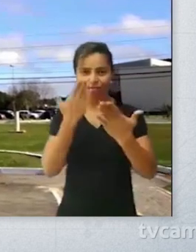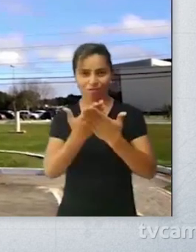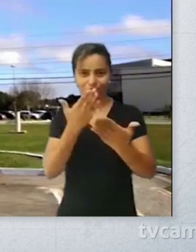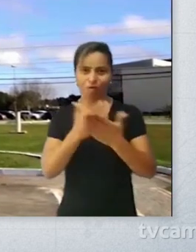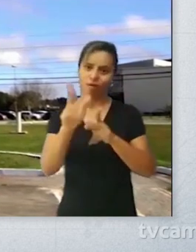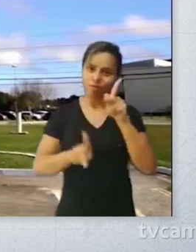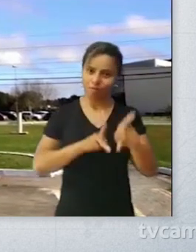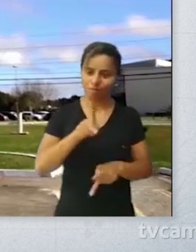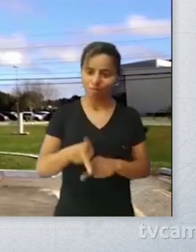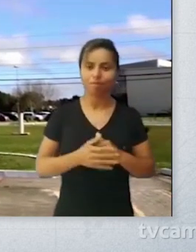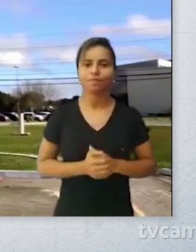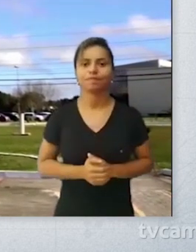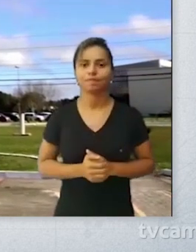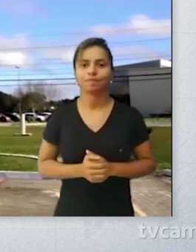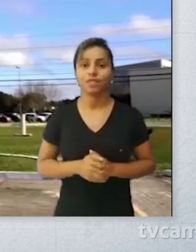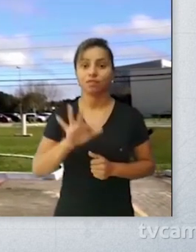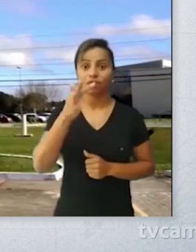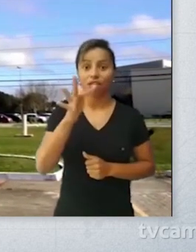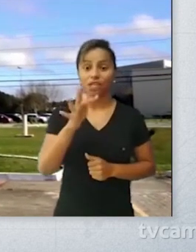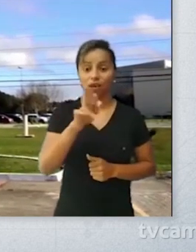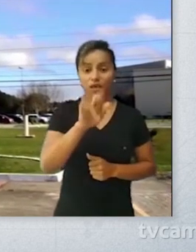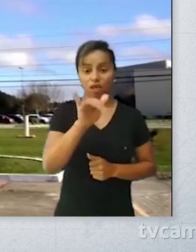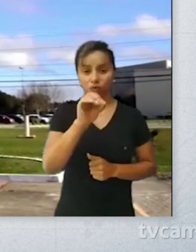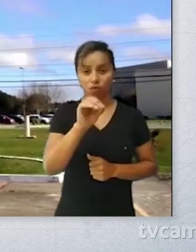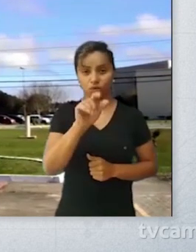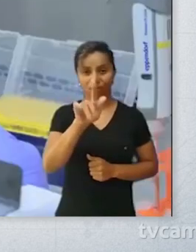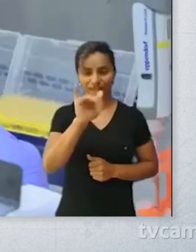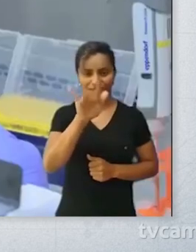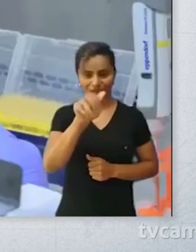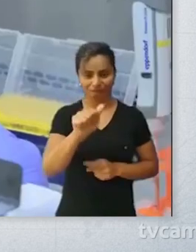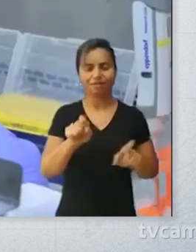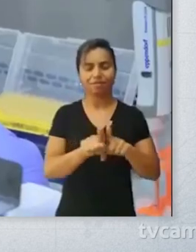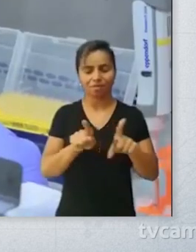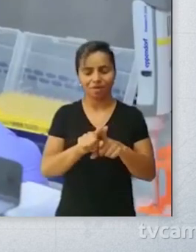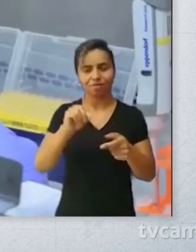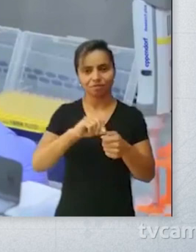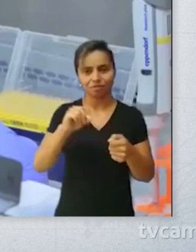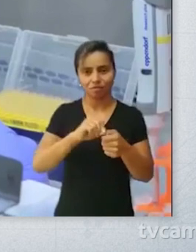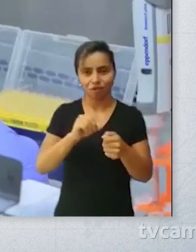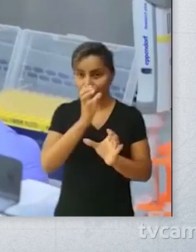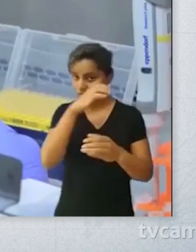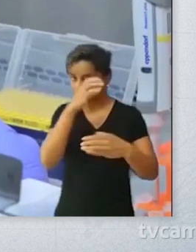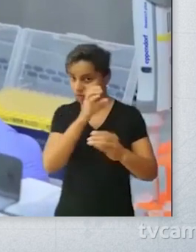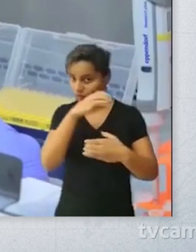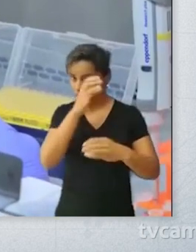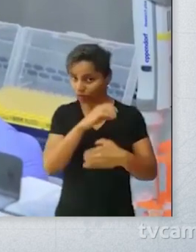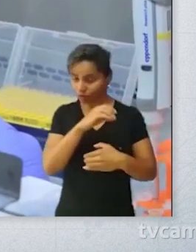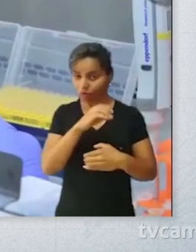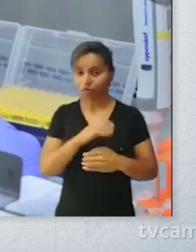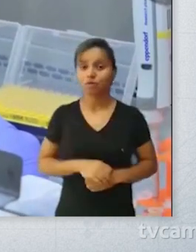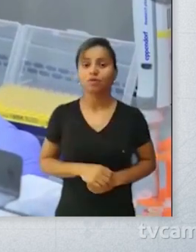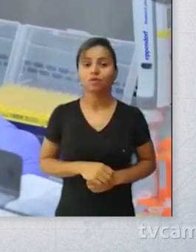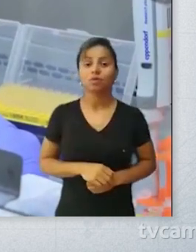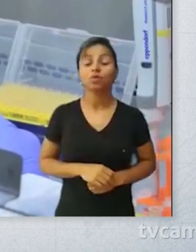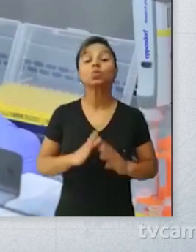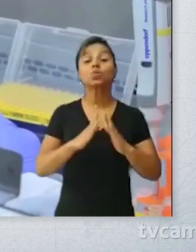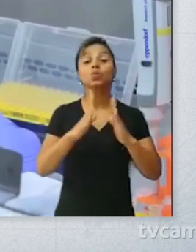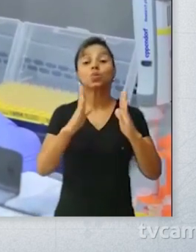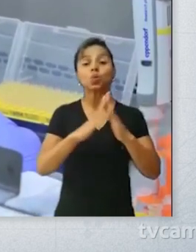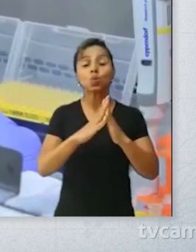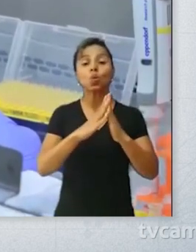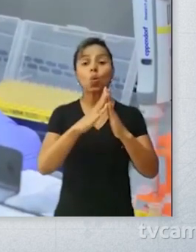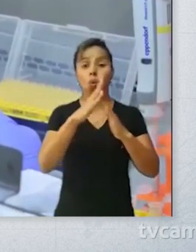de testes para o Covid-19, grupos de pesquisa em diálogo constante com a Organização Mundial da Saúde e